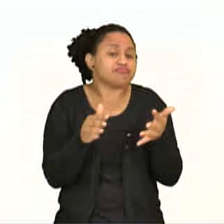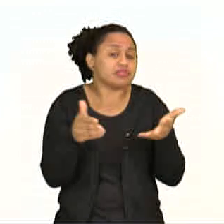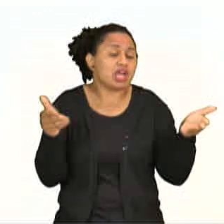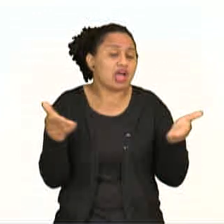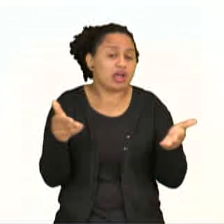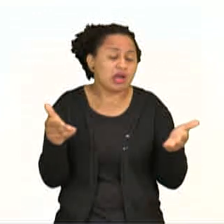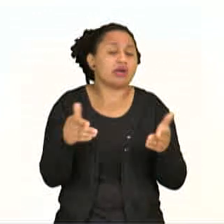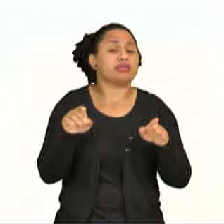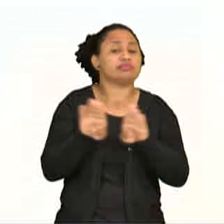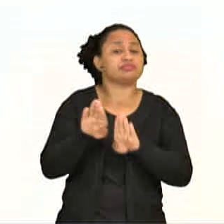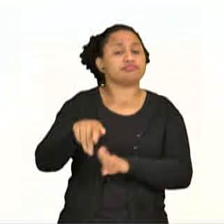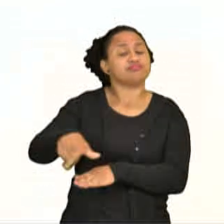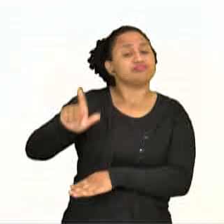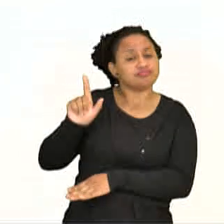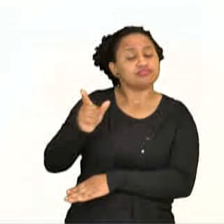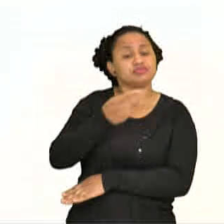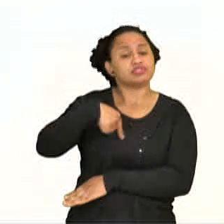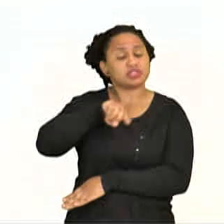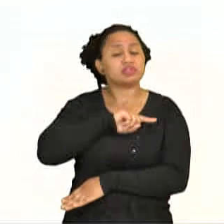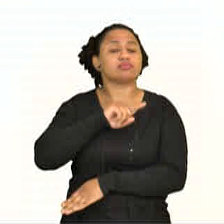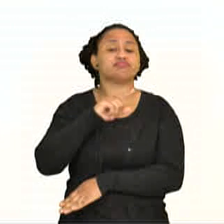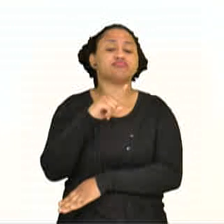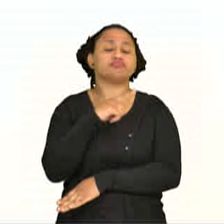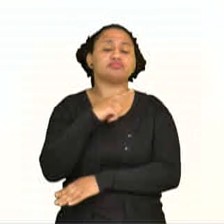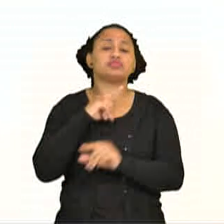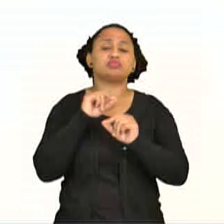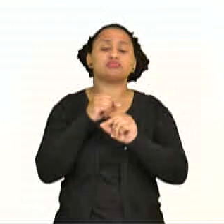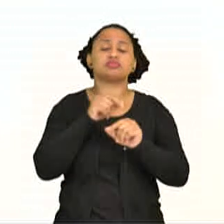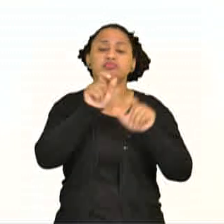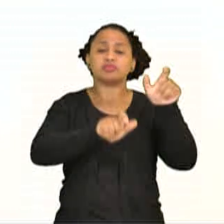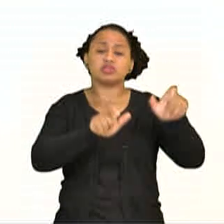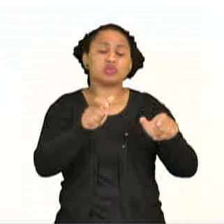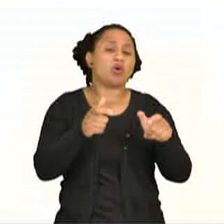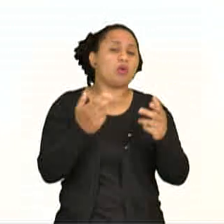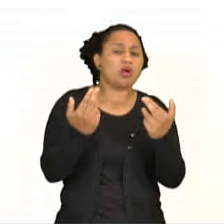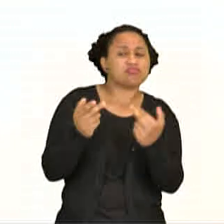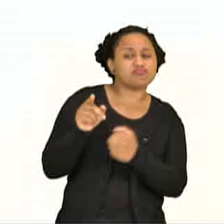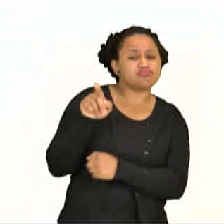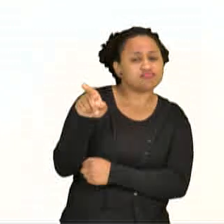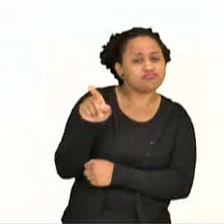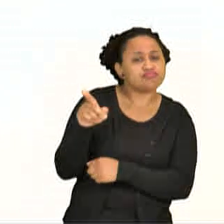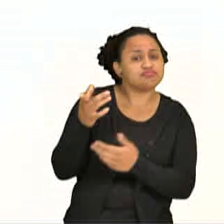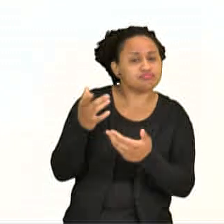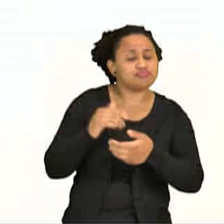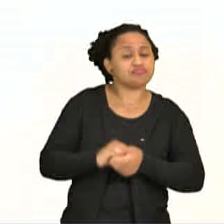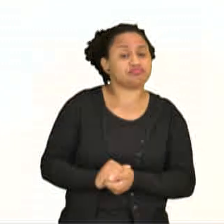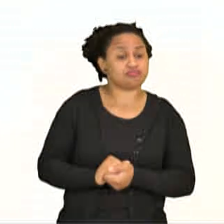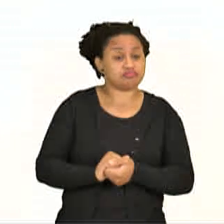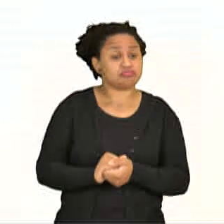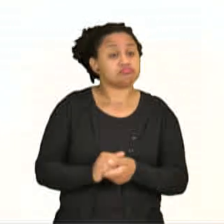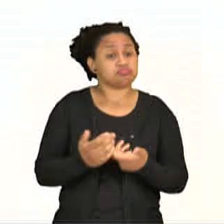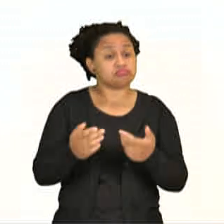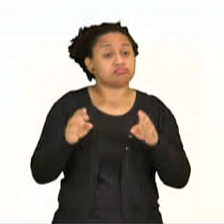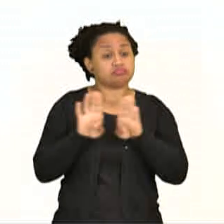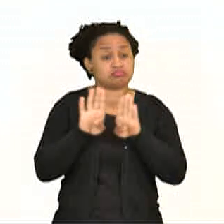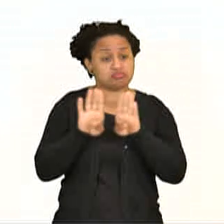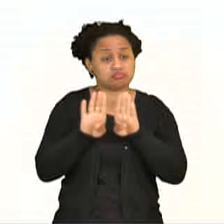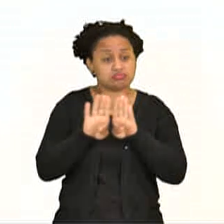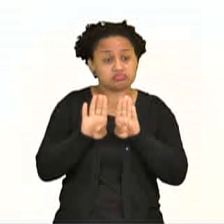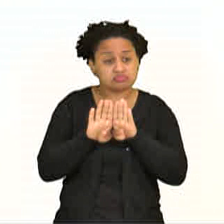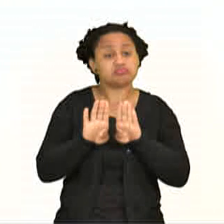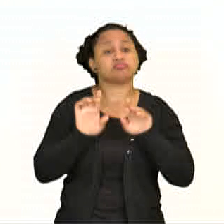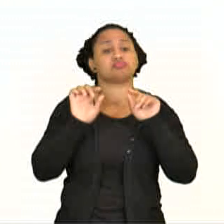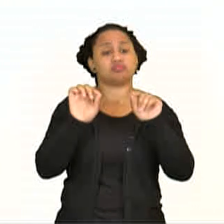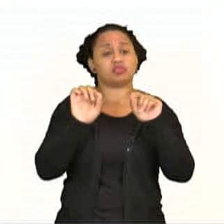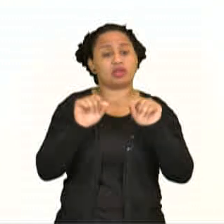agora quanto antes, que nós tenhamos entre nós figuras como você, e Landvin também.